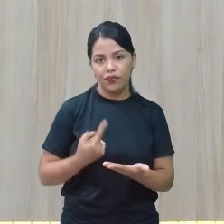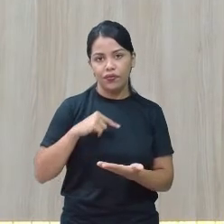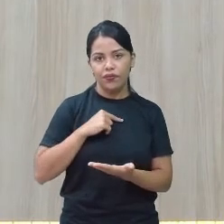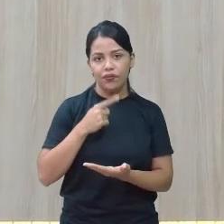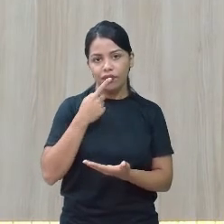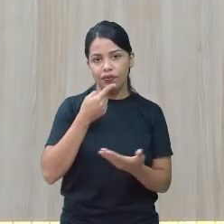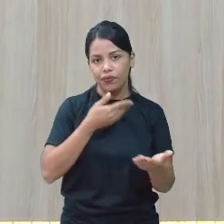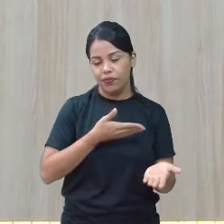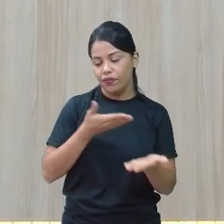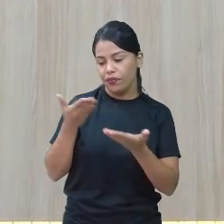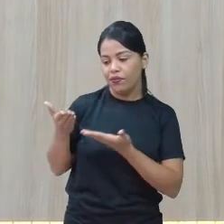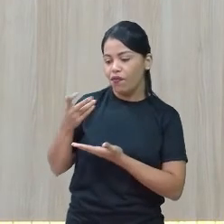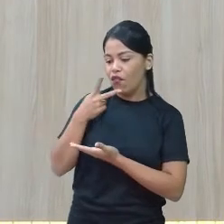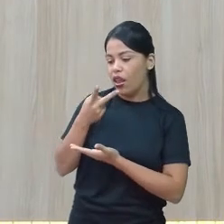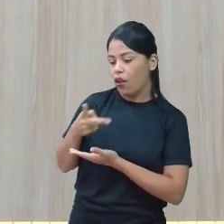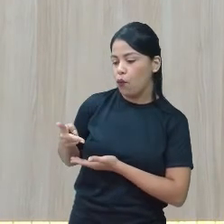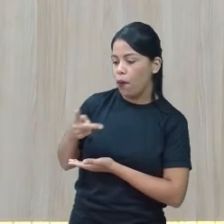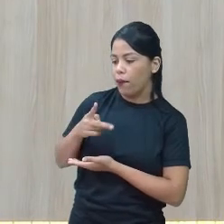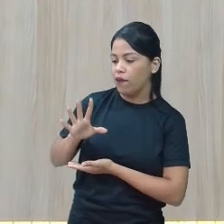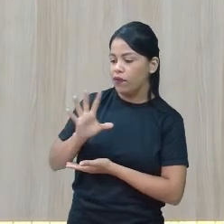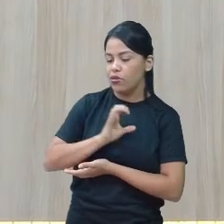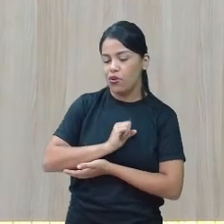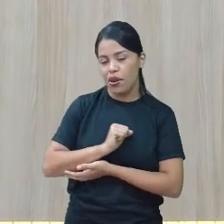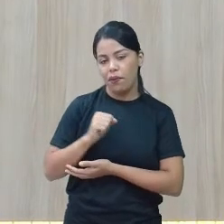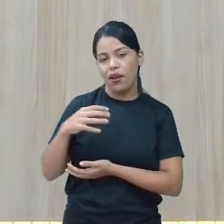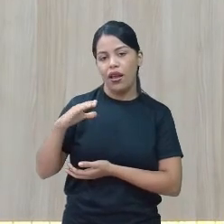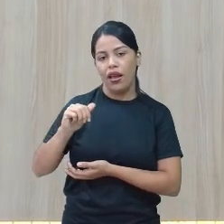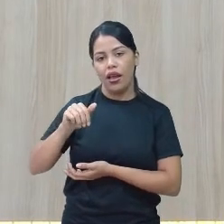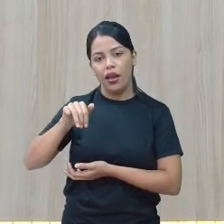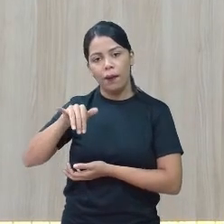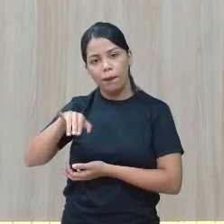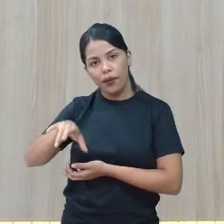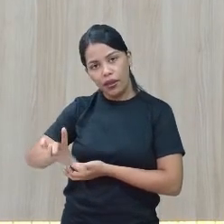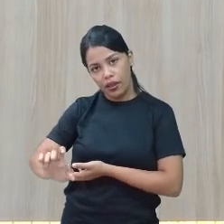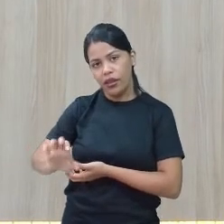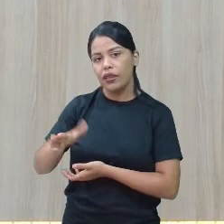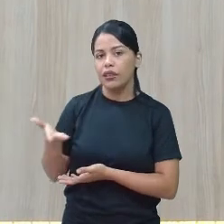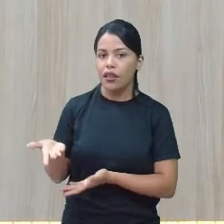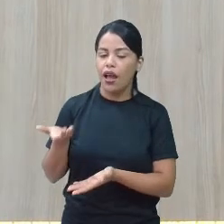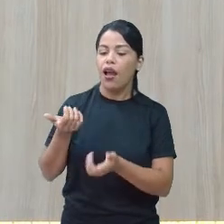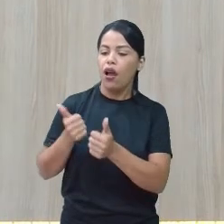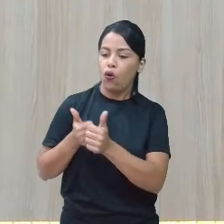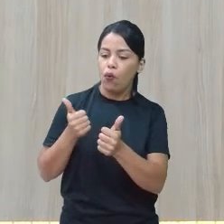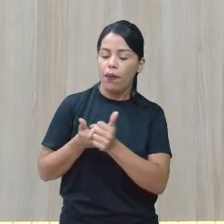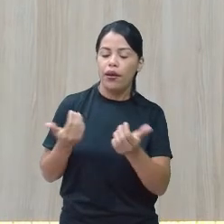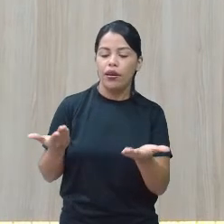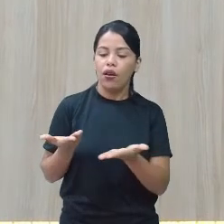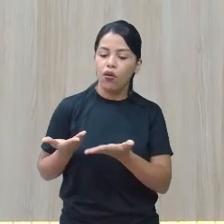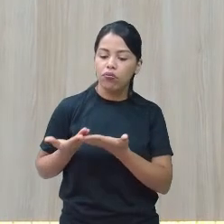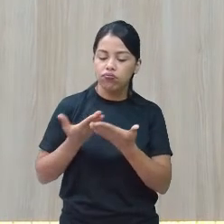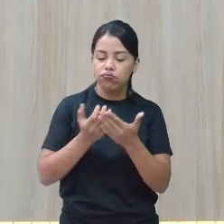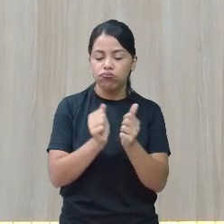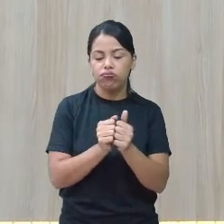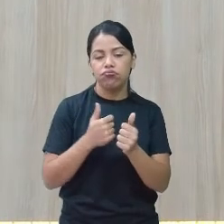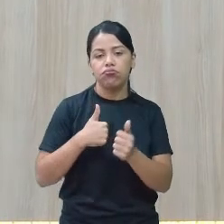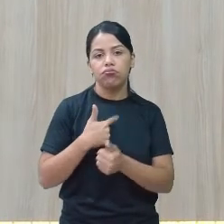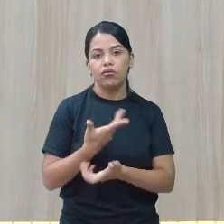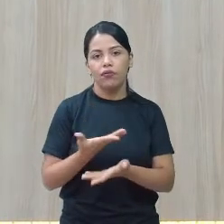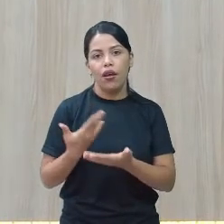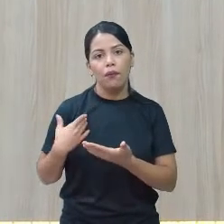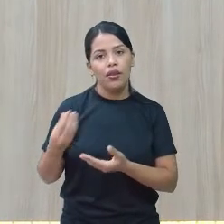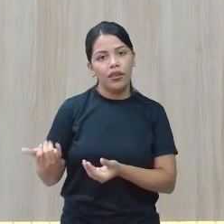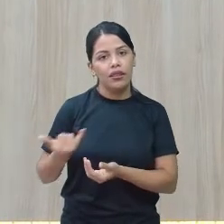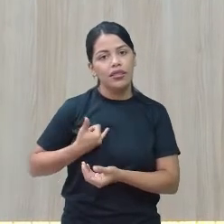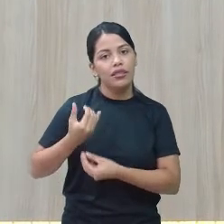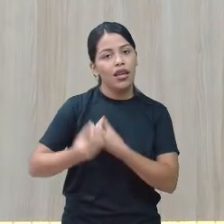falar com a nossa professora, querida professora Camille, que está no chat, acompanhando essa aula aqui junto comigo, que vai me